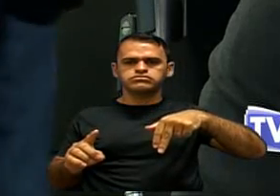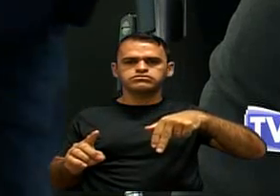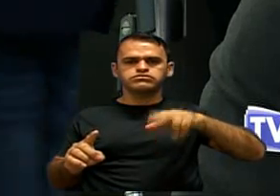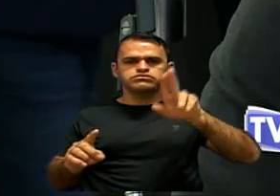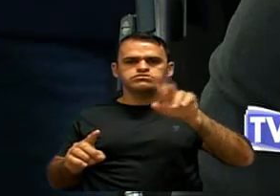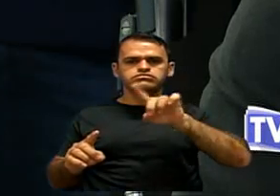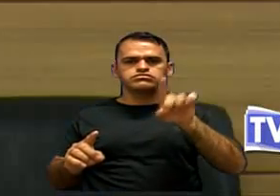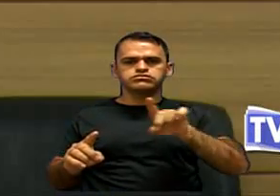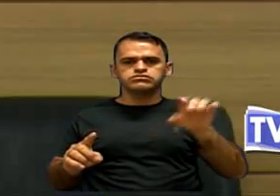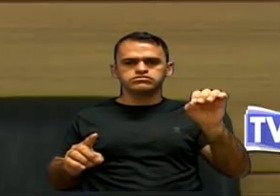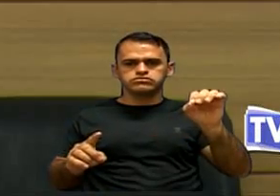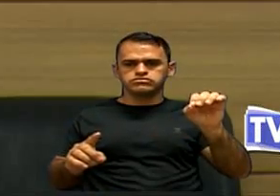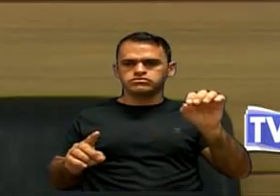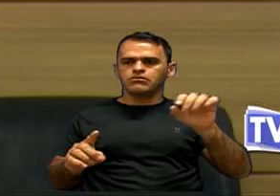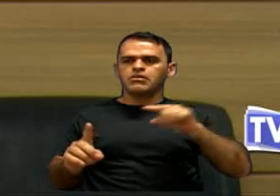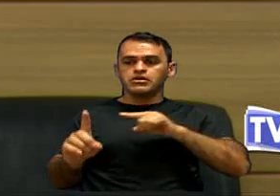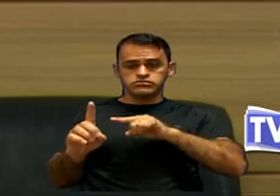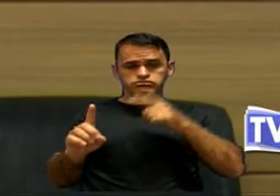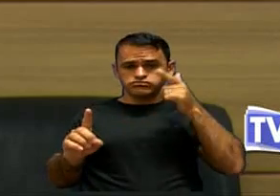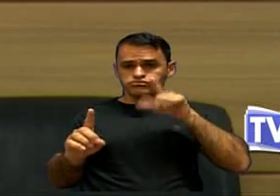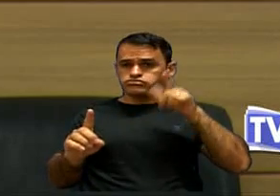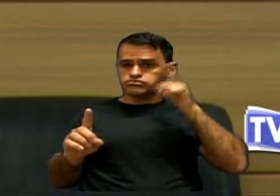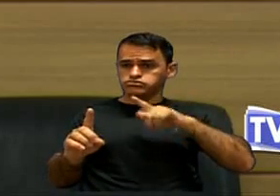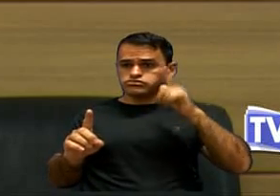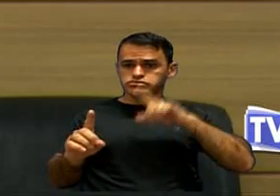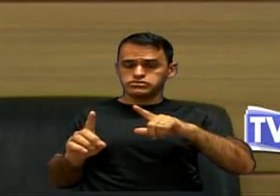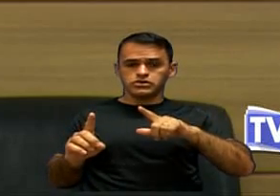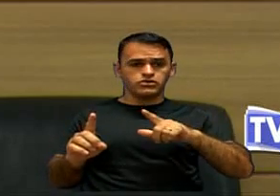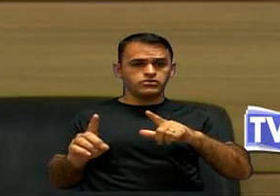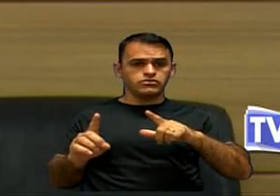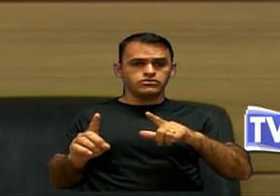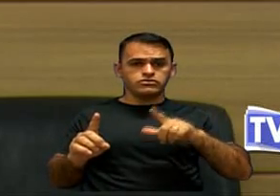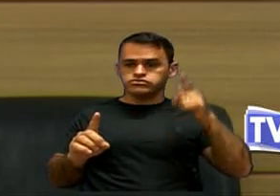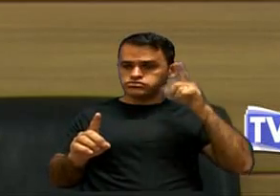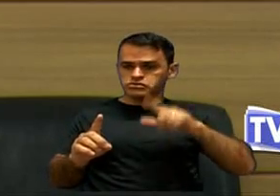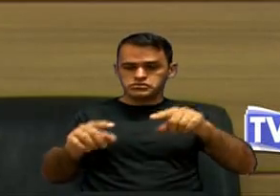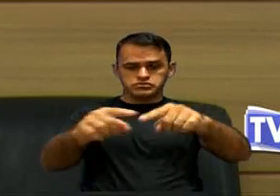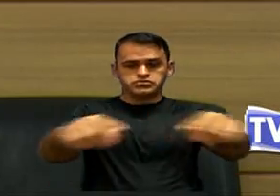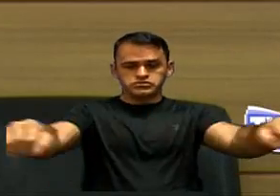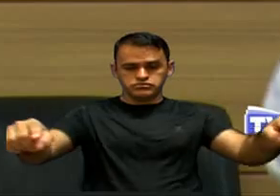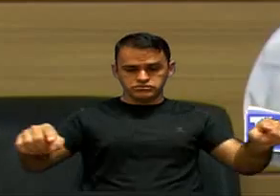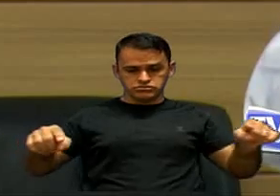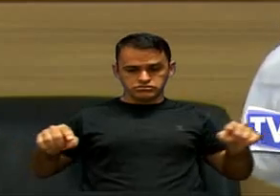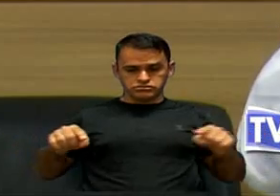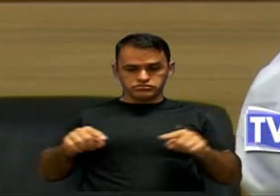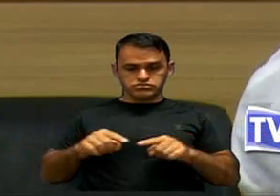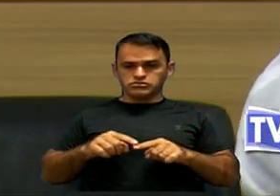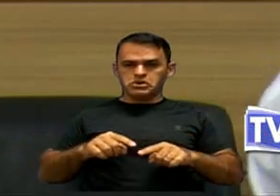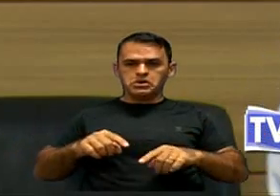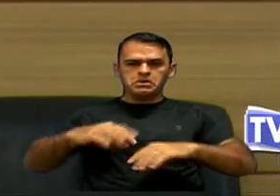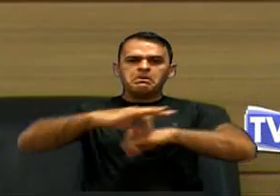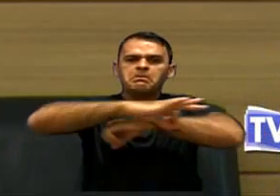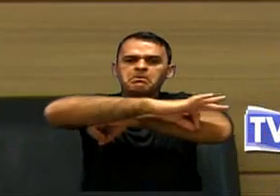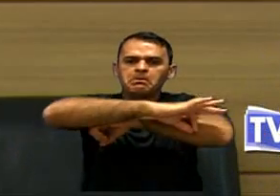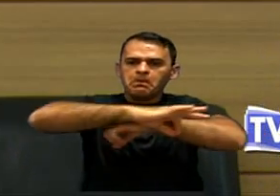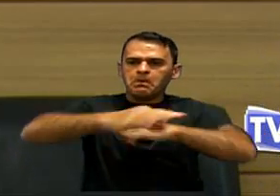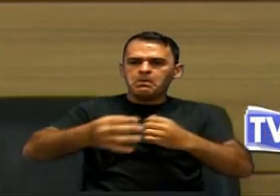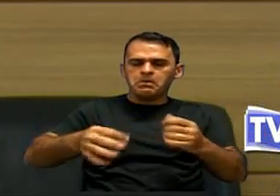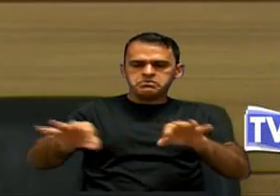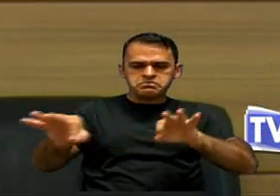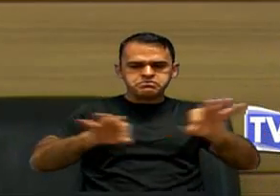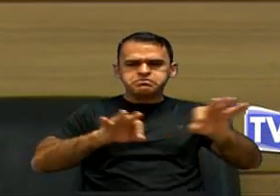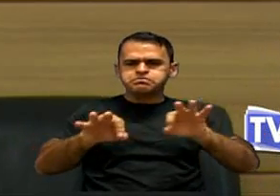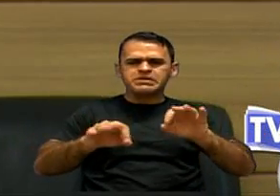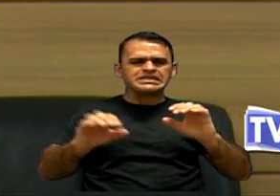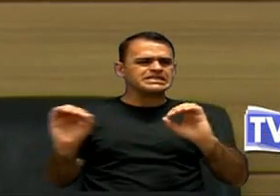ele conseguiu doar a área como antecipação de área institucional num local que nem projeto de loteamento tem.